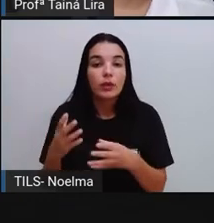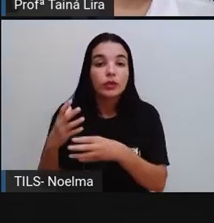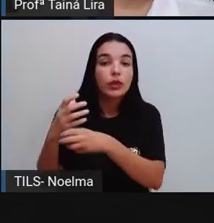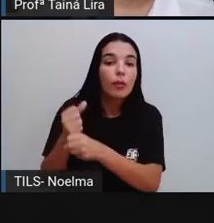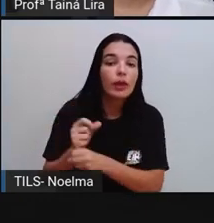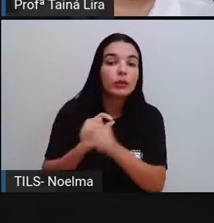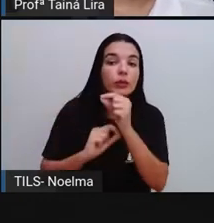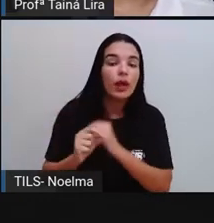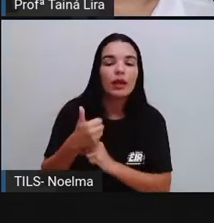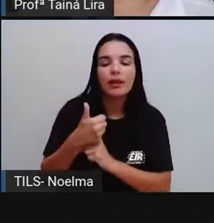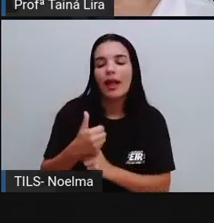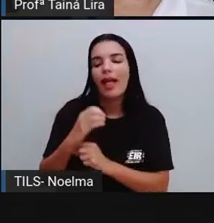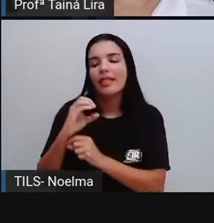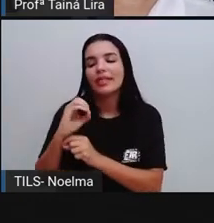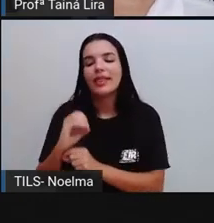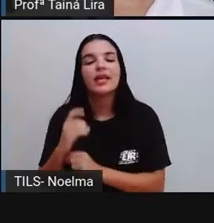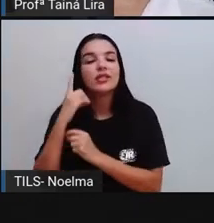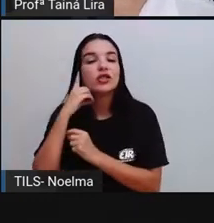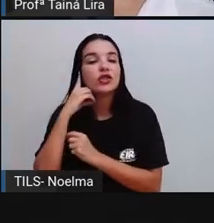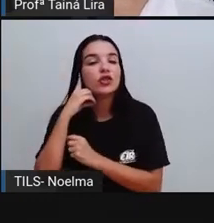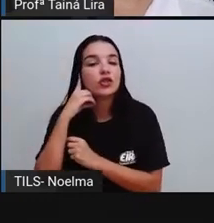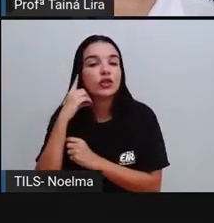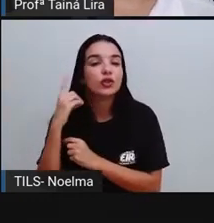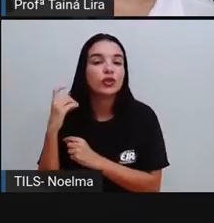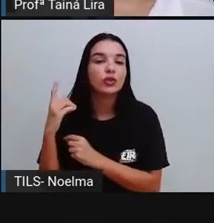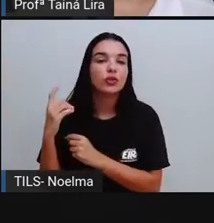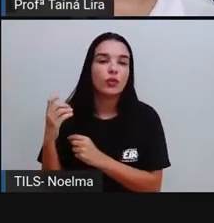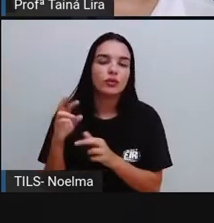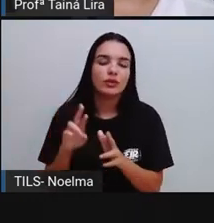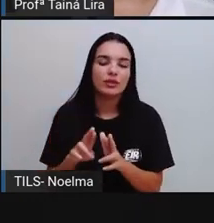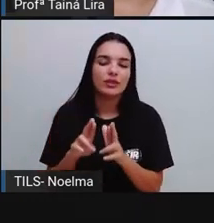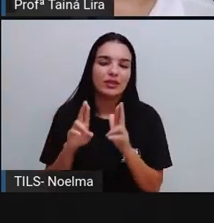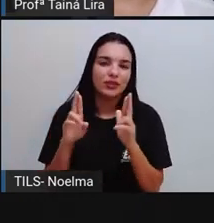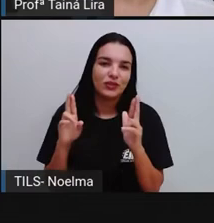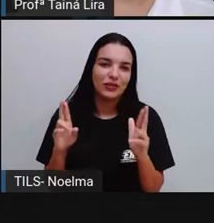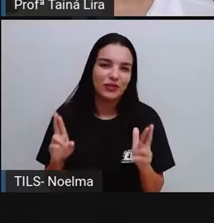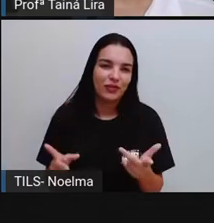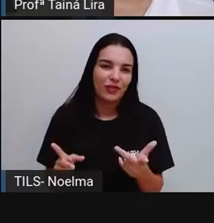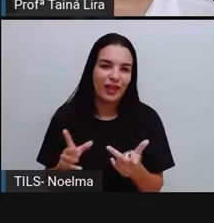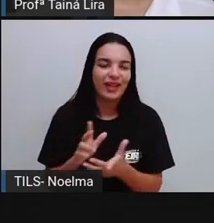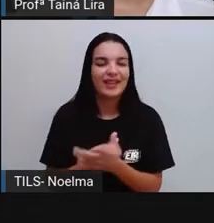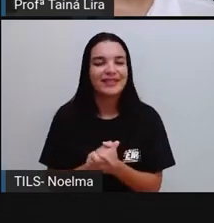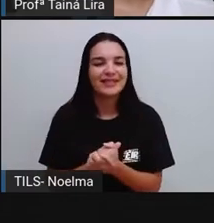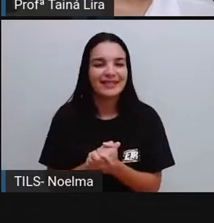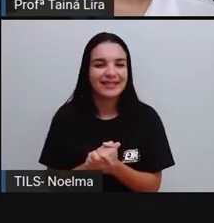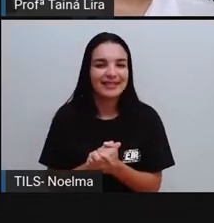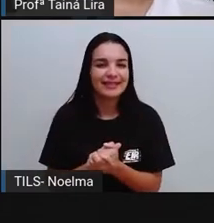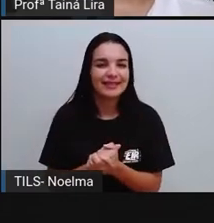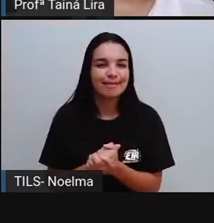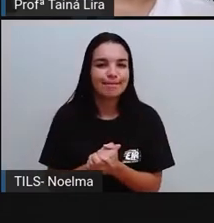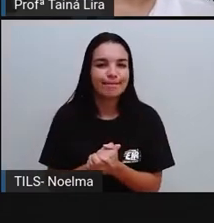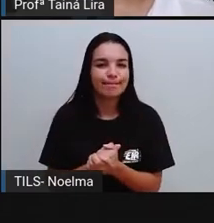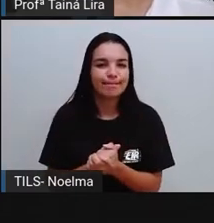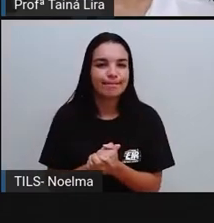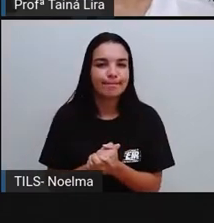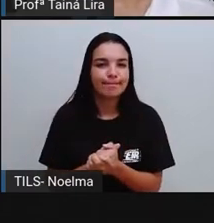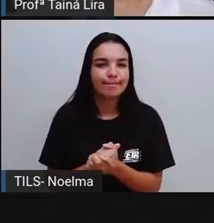lá. Agora os alunos estão produzindo 10 sons diferentes,